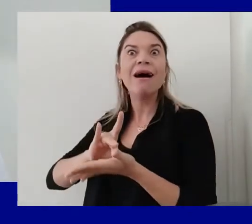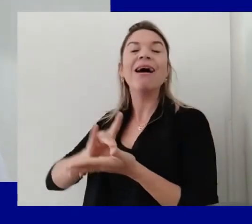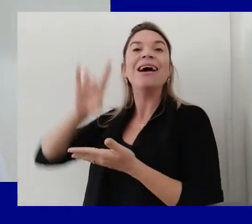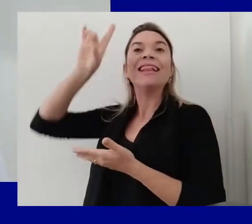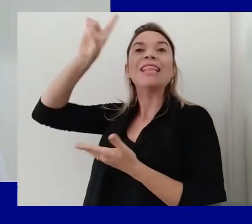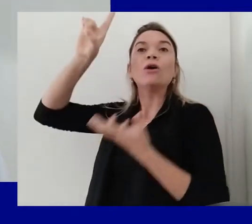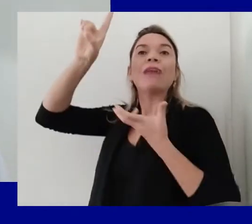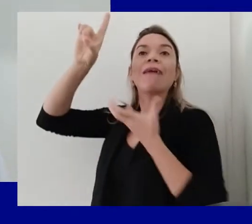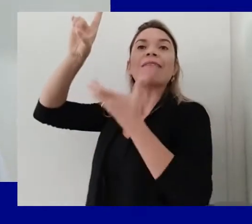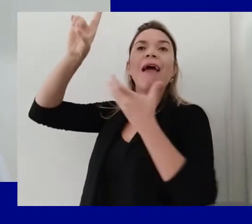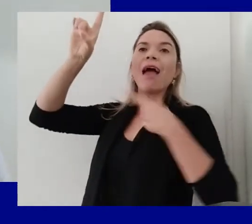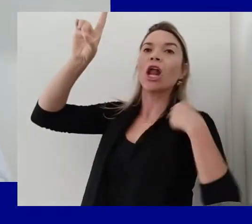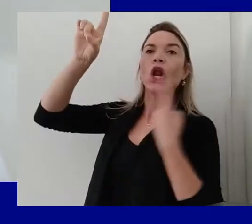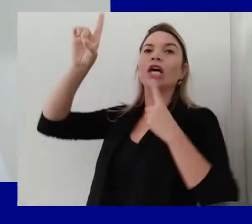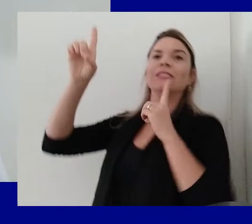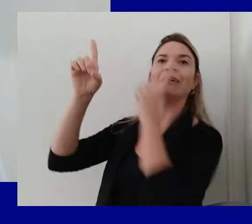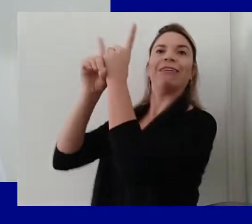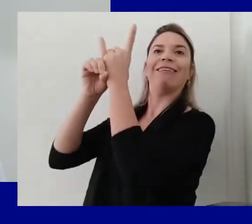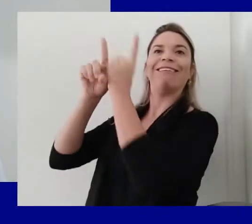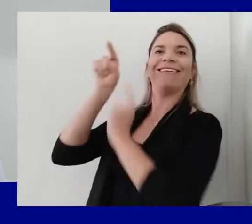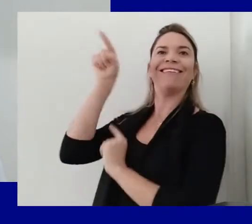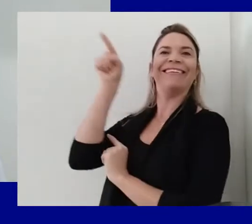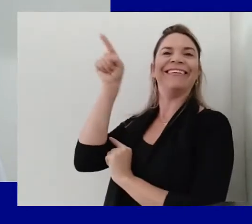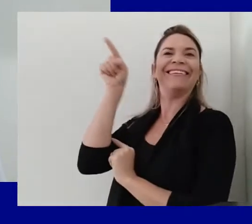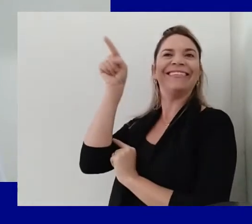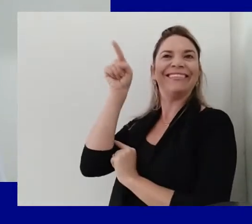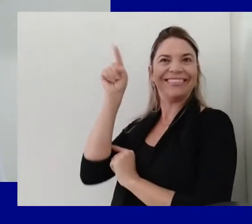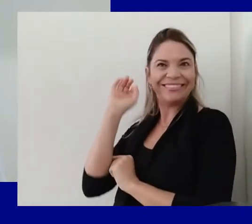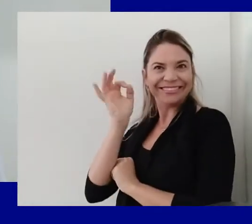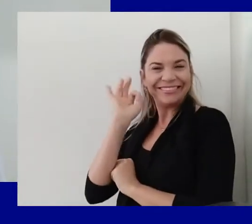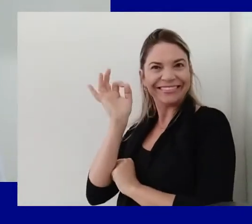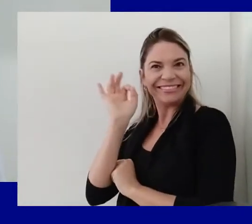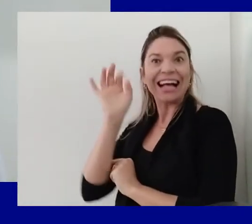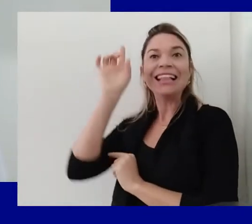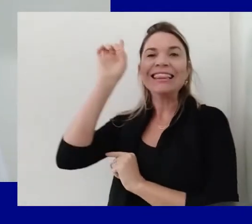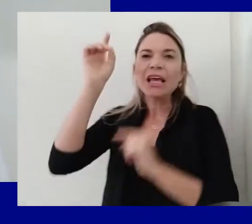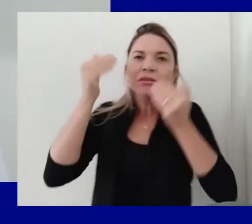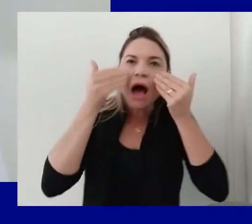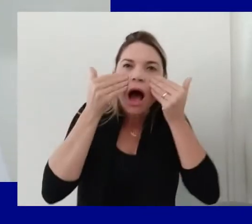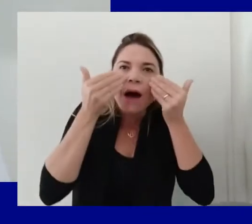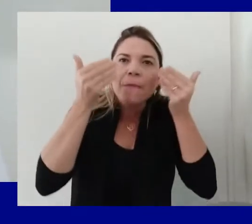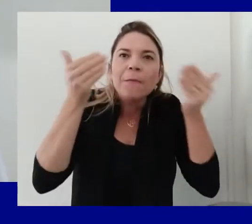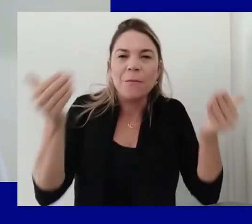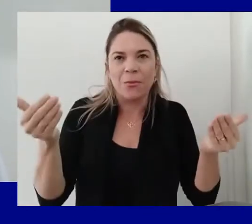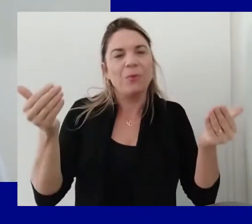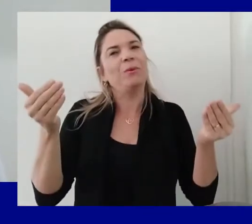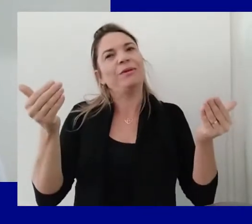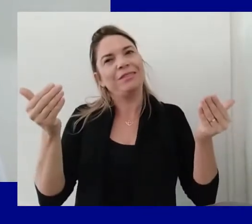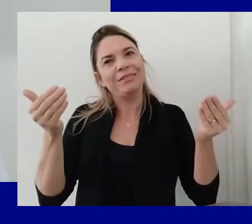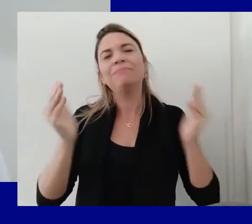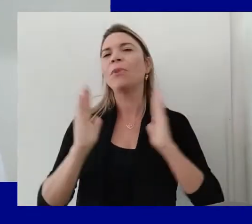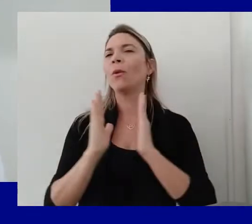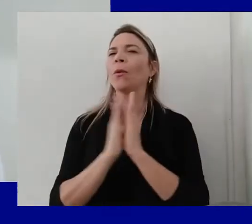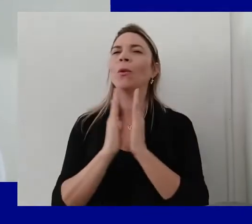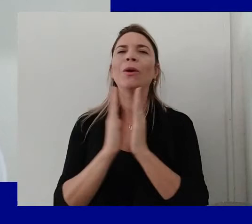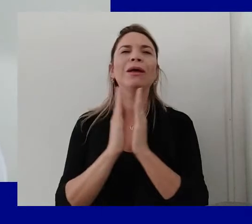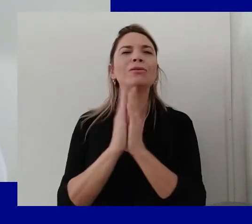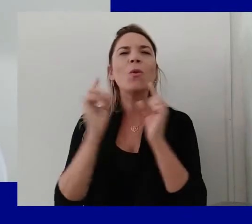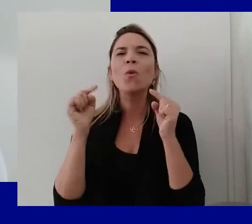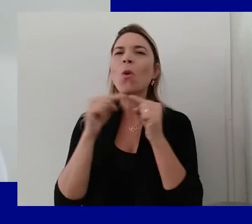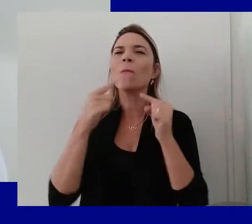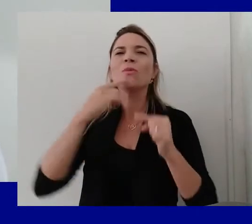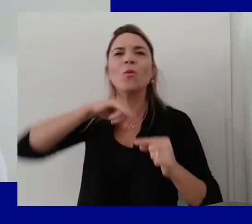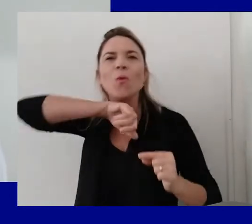Ele quer ser conhecido. Ele se revelou. E a oração é uma oportunidade de conhecermos